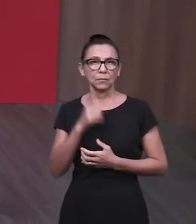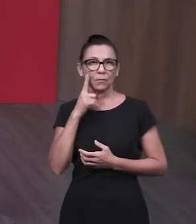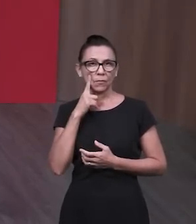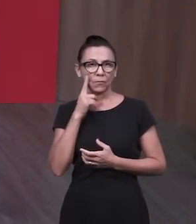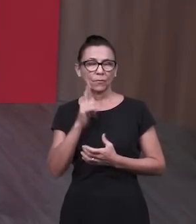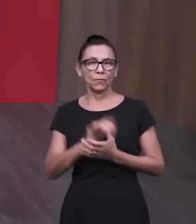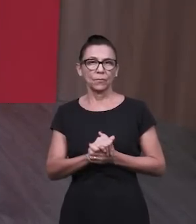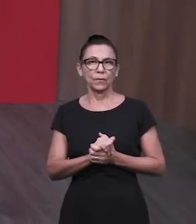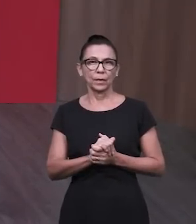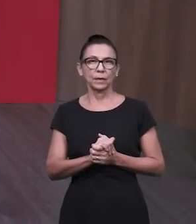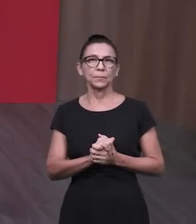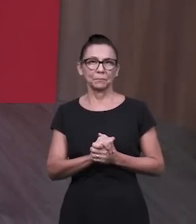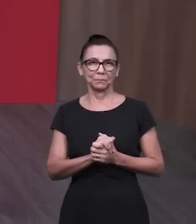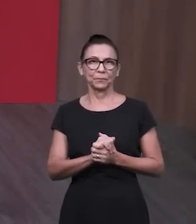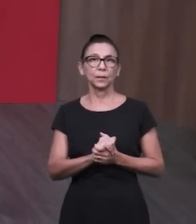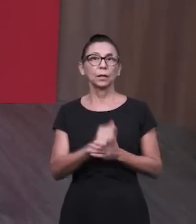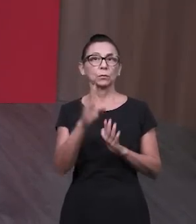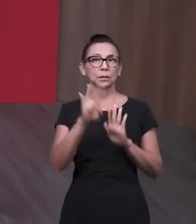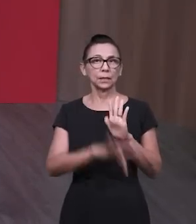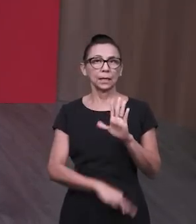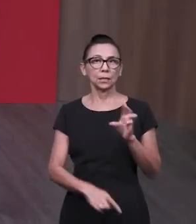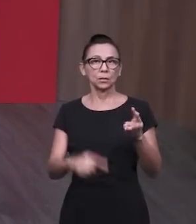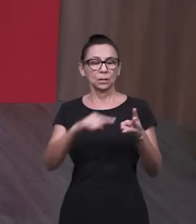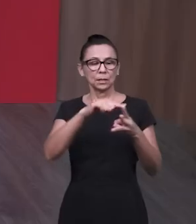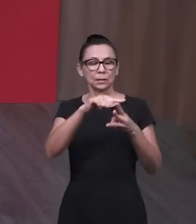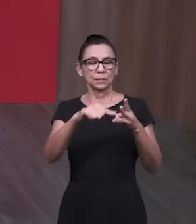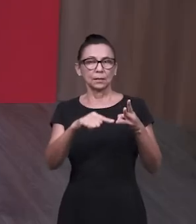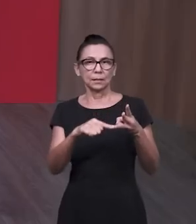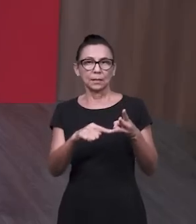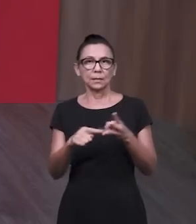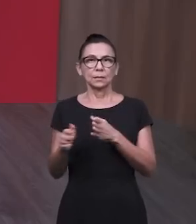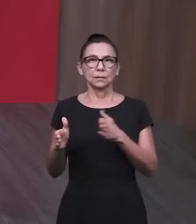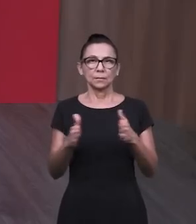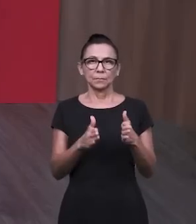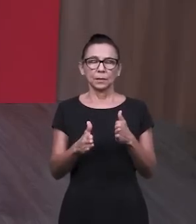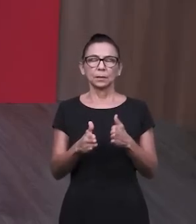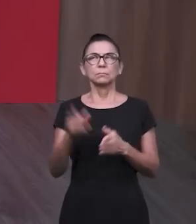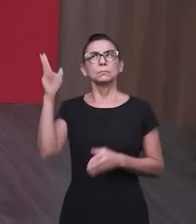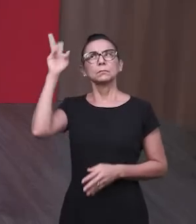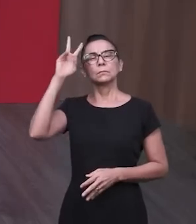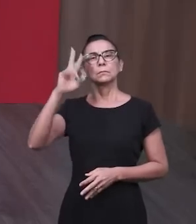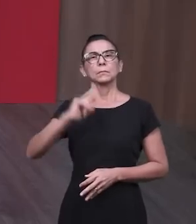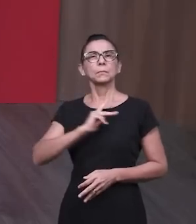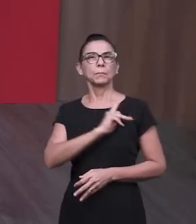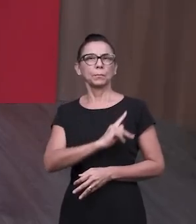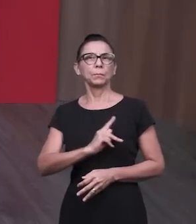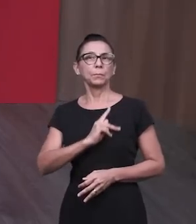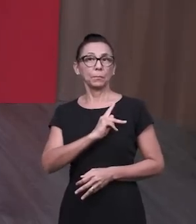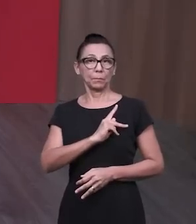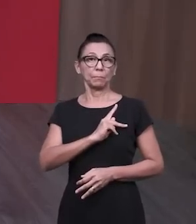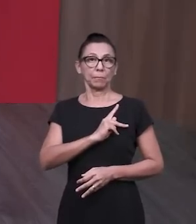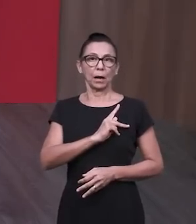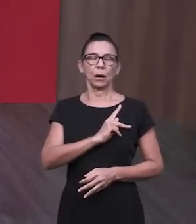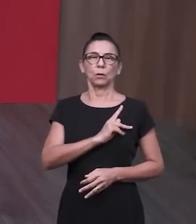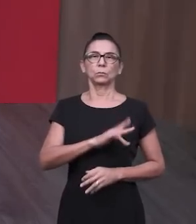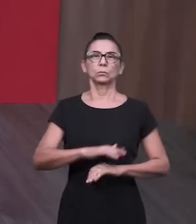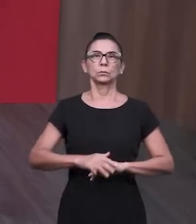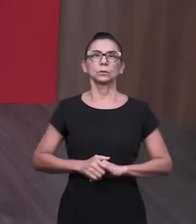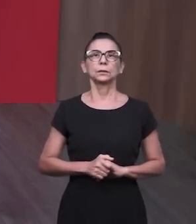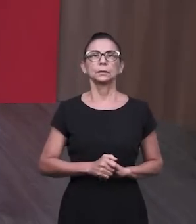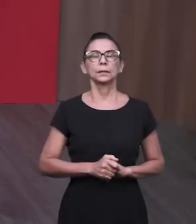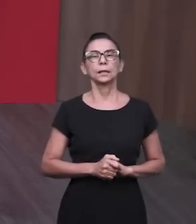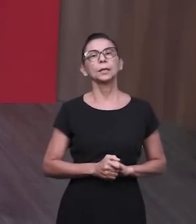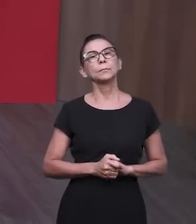fases. E eu me lembrei de quando Paulo prega para Festo, que era uma alta autoridade